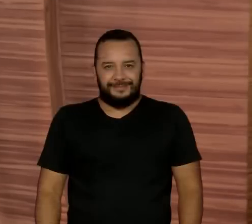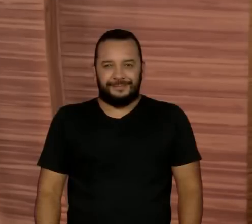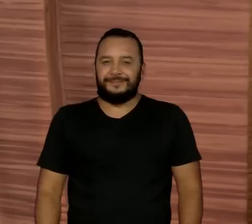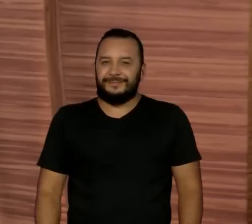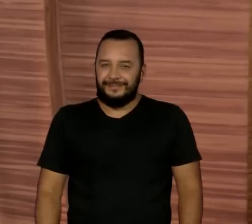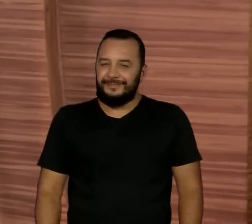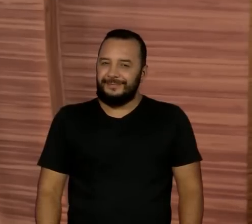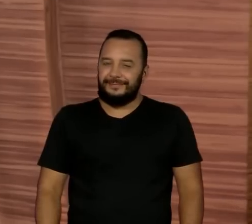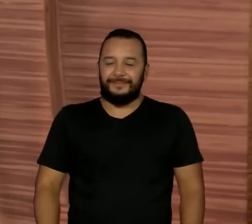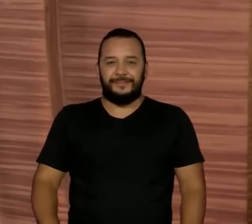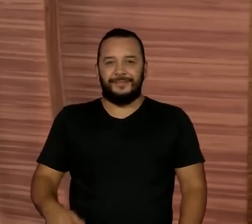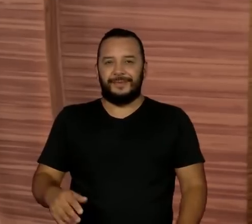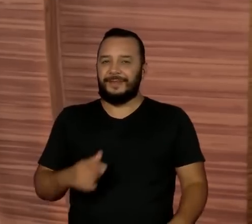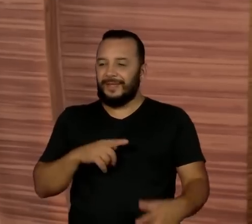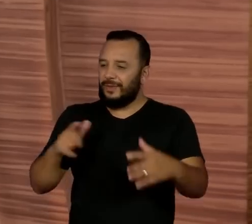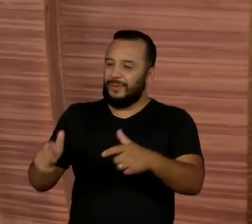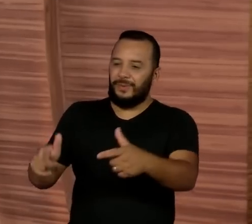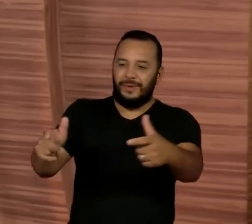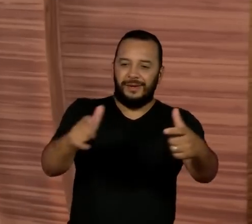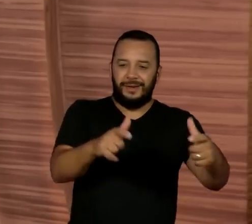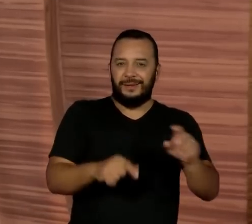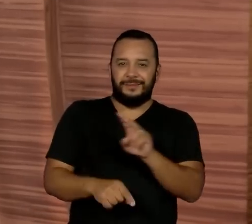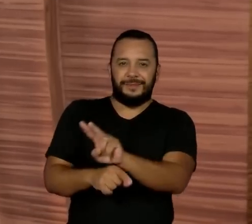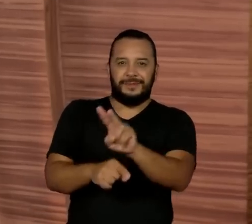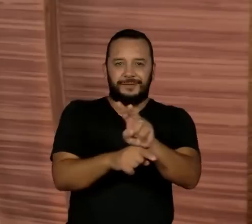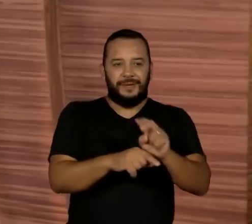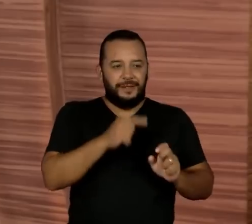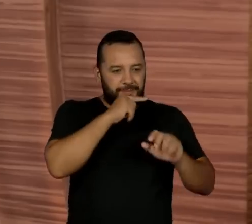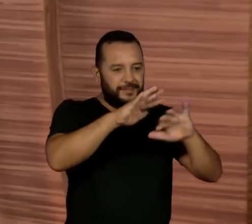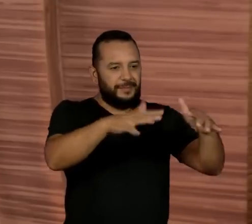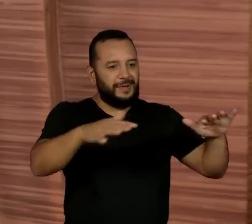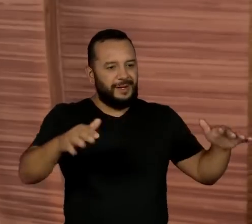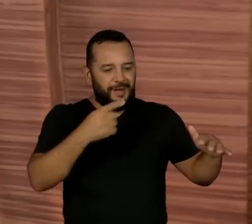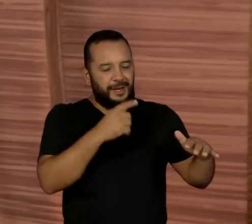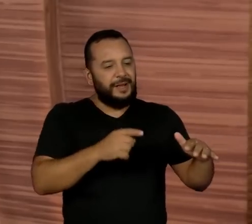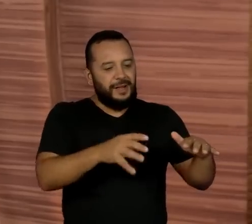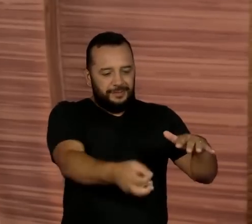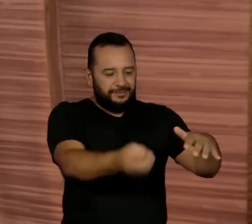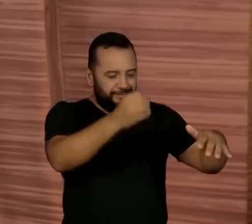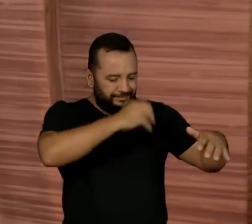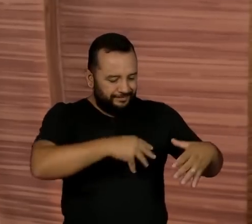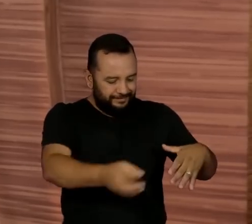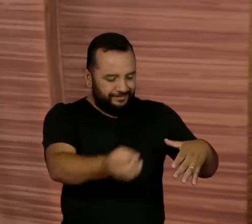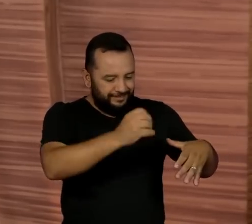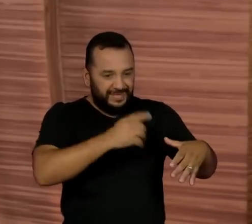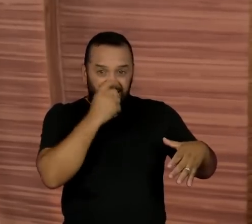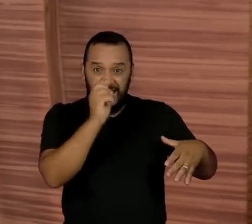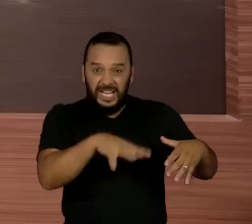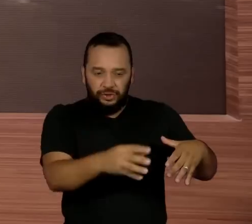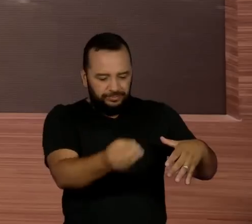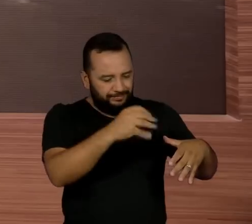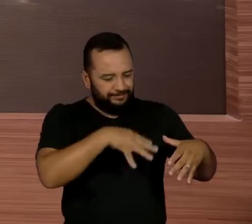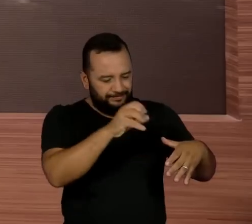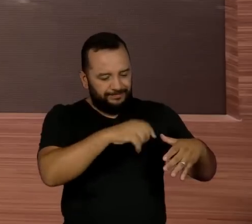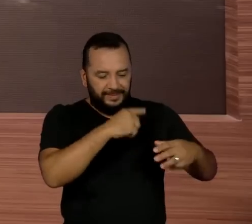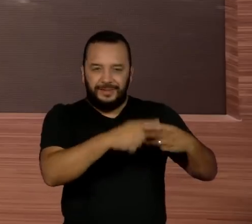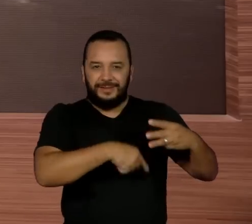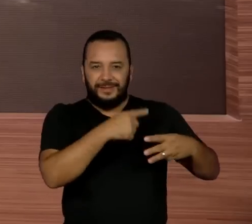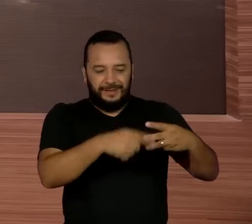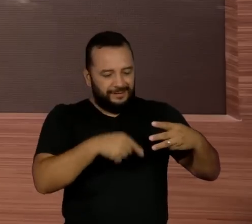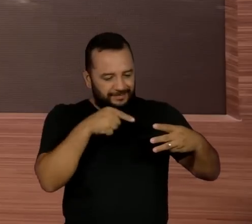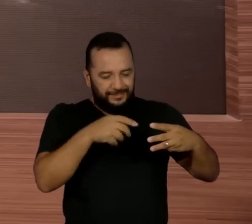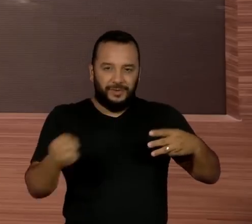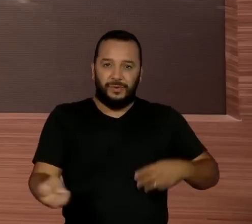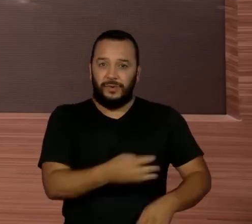Preservar os ecossistemas, retirar o lixo do mar e transformar os resíduos em novos produtos. Esse é o projeto